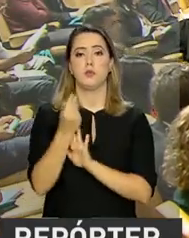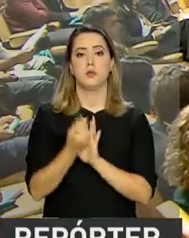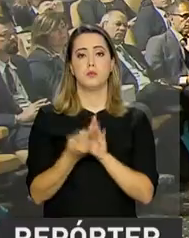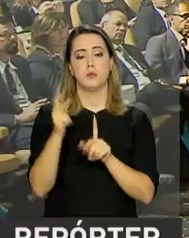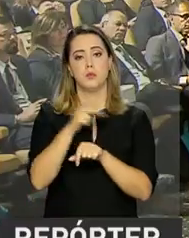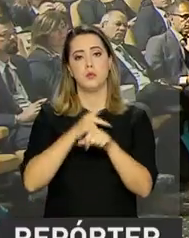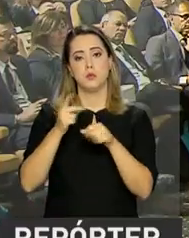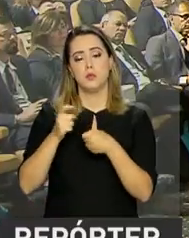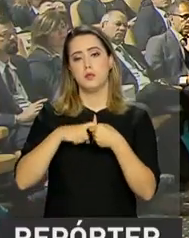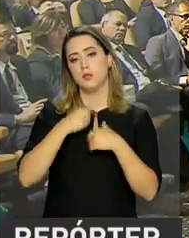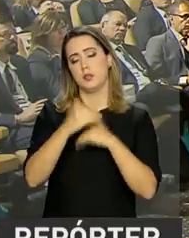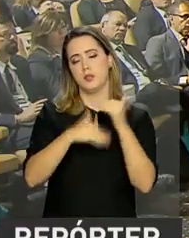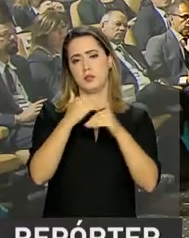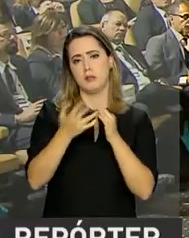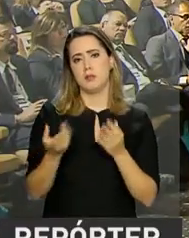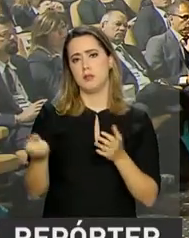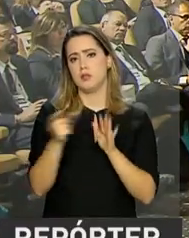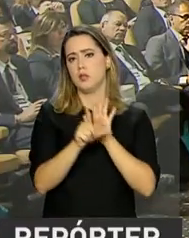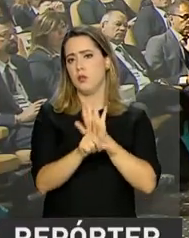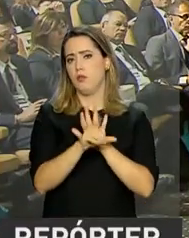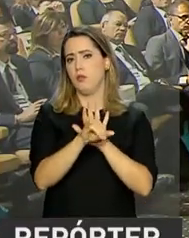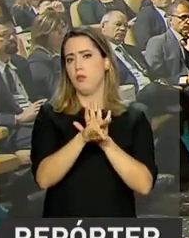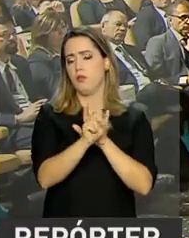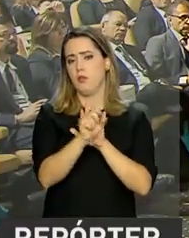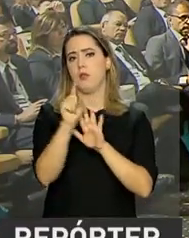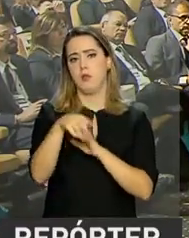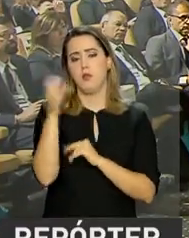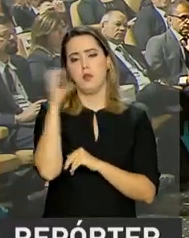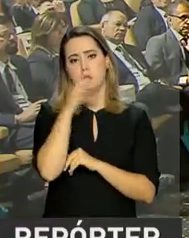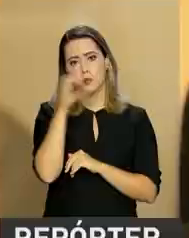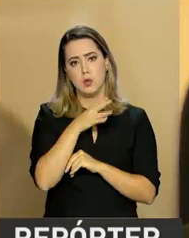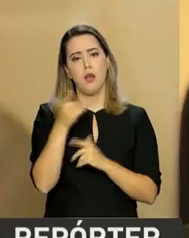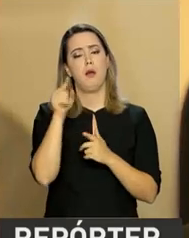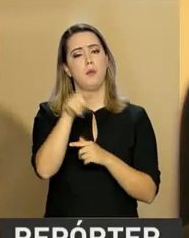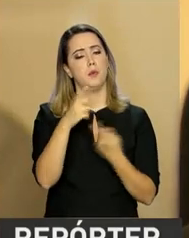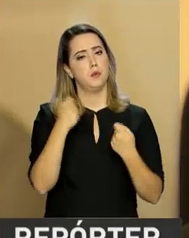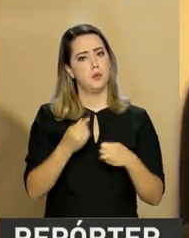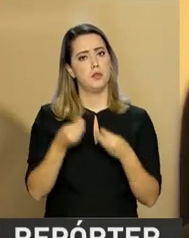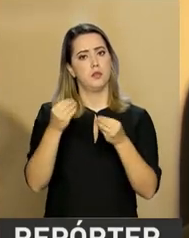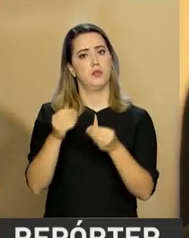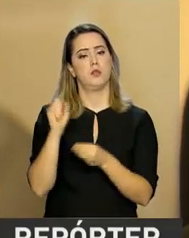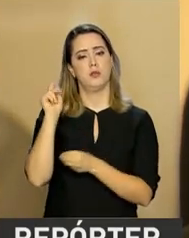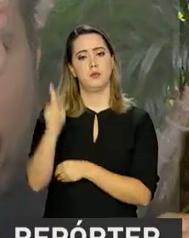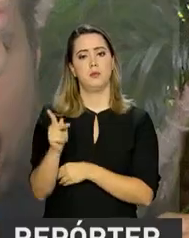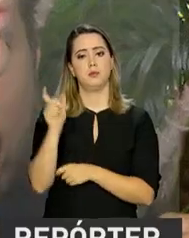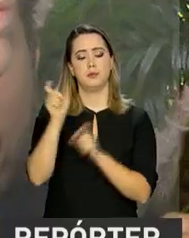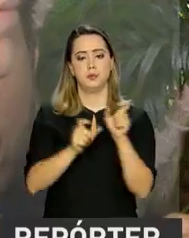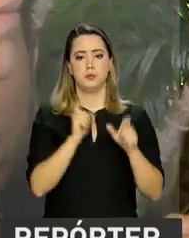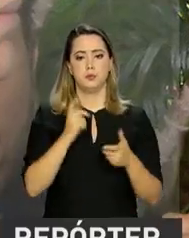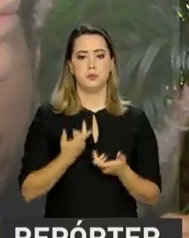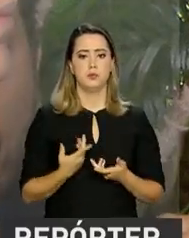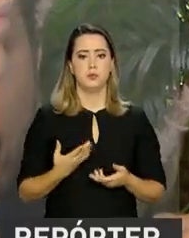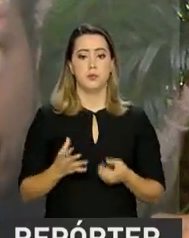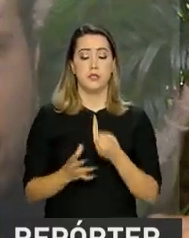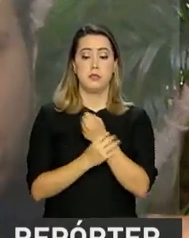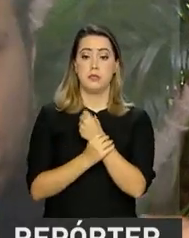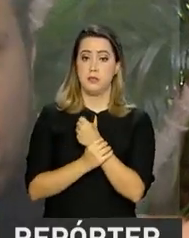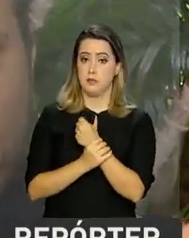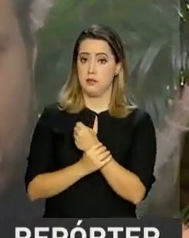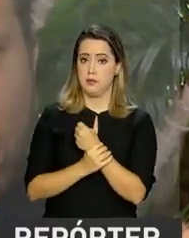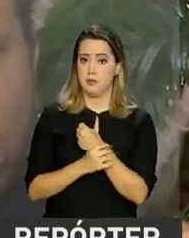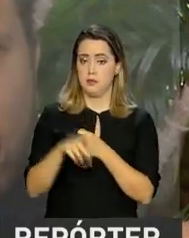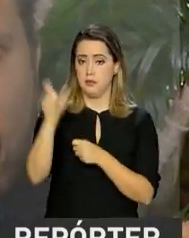a crescer, a reforma da Previdência é urgente para garantir a aposentadoria aos brasileiros. Até porque asseguraram aos brasileiros